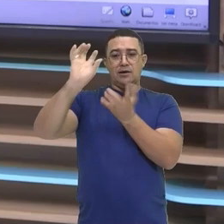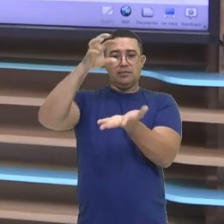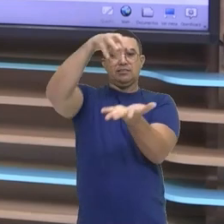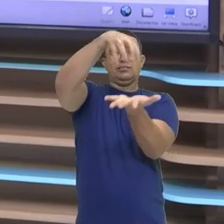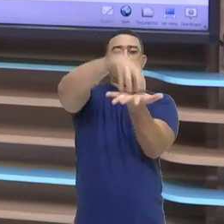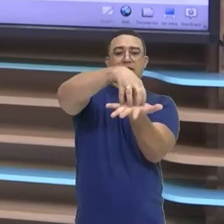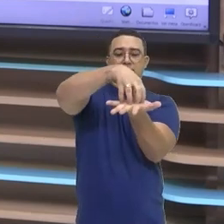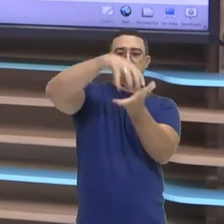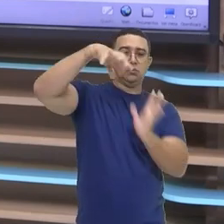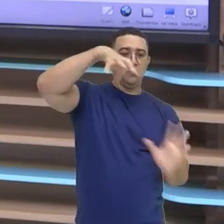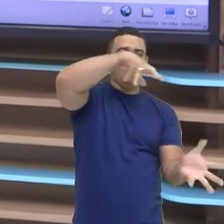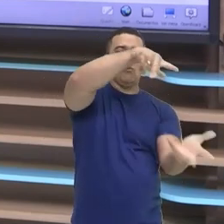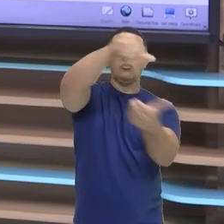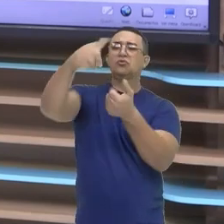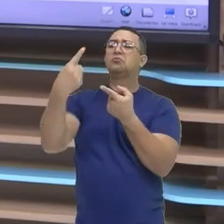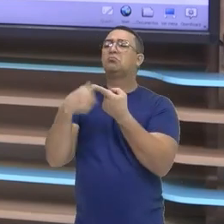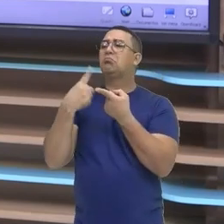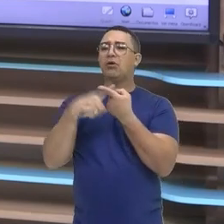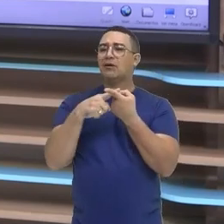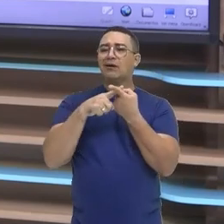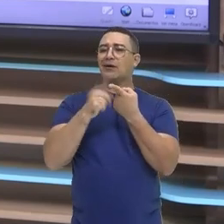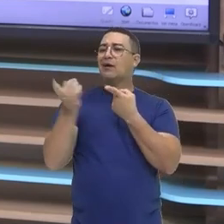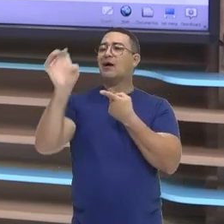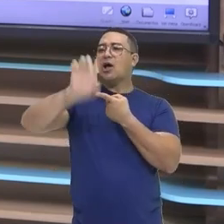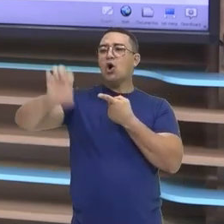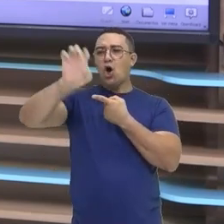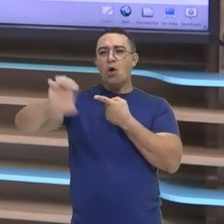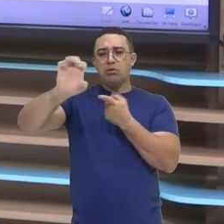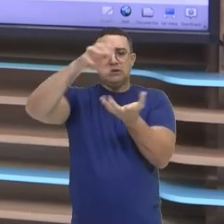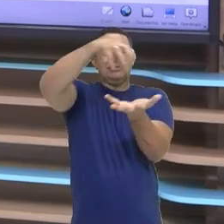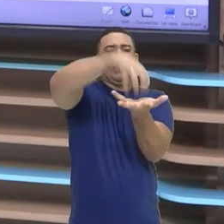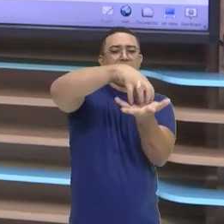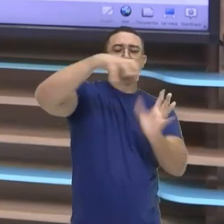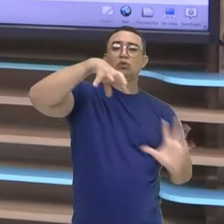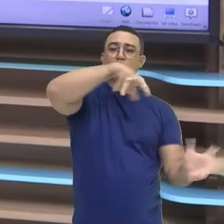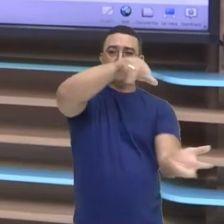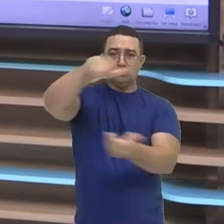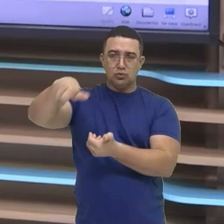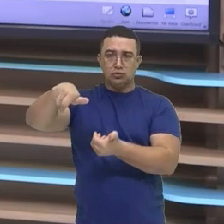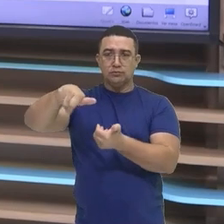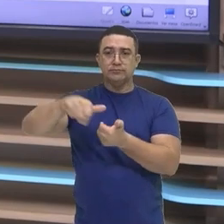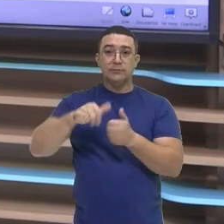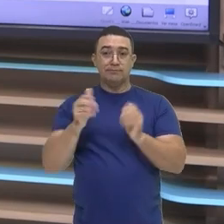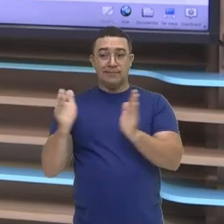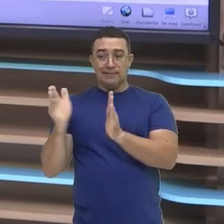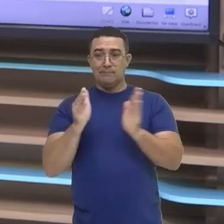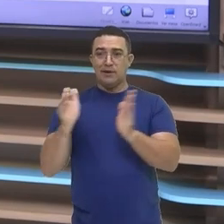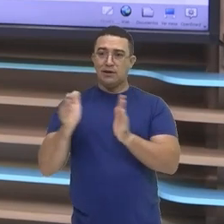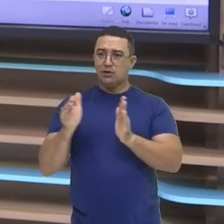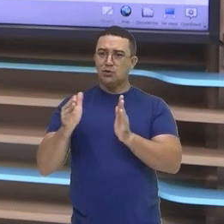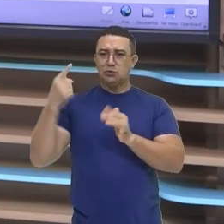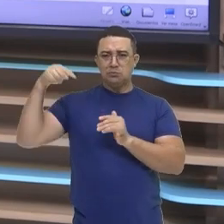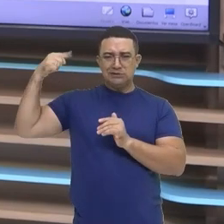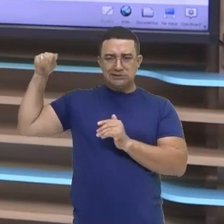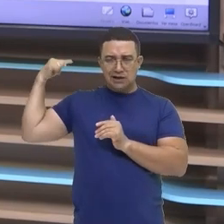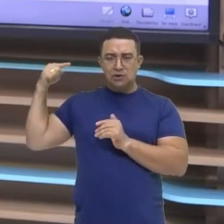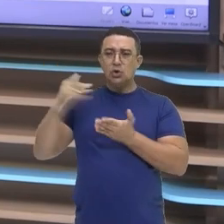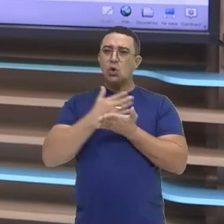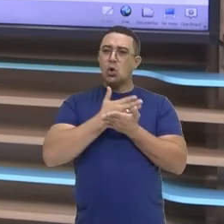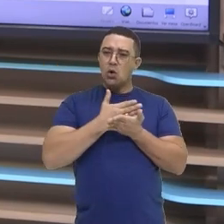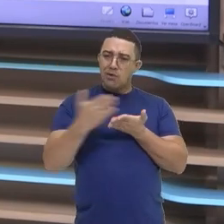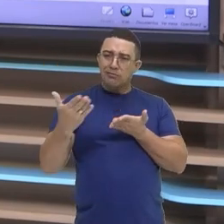mundo, né? Por que que eles colocaram dessa forma, né? Então, nesse período em que eles começaram aí